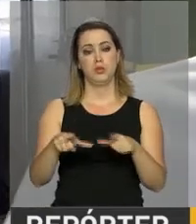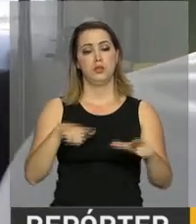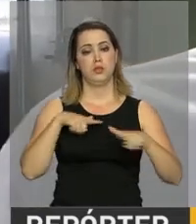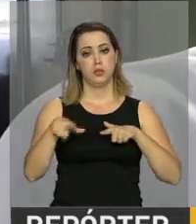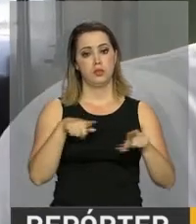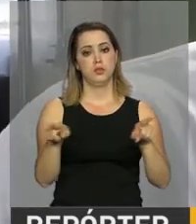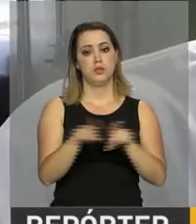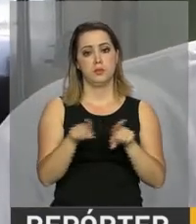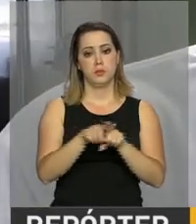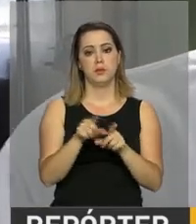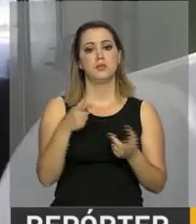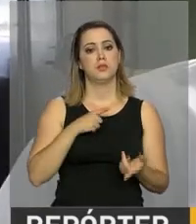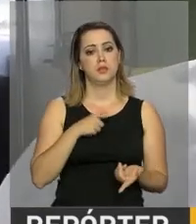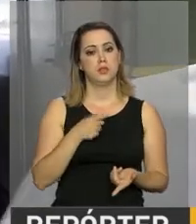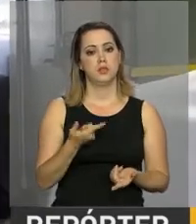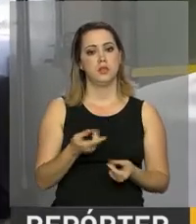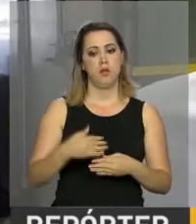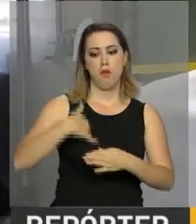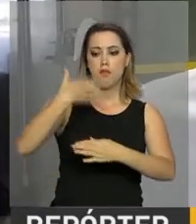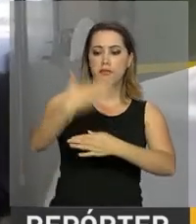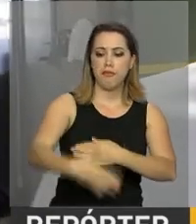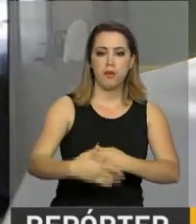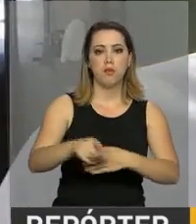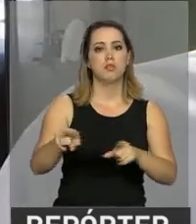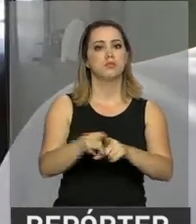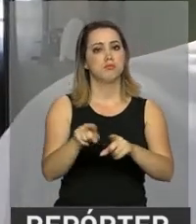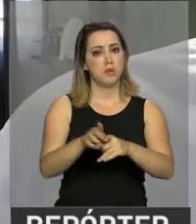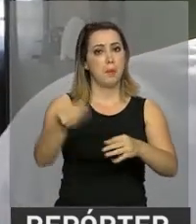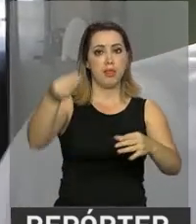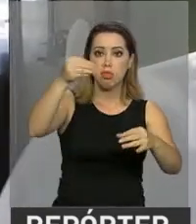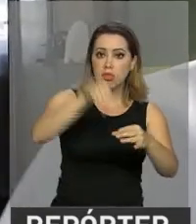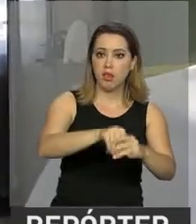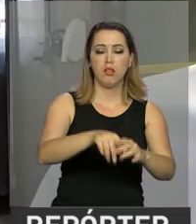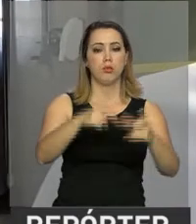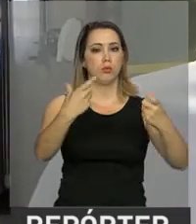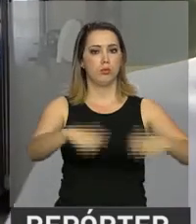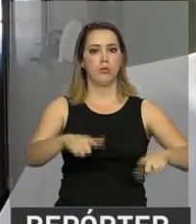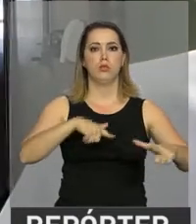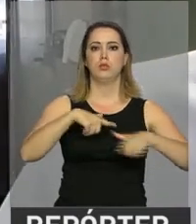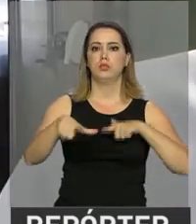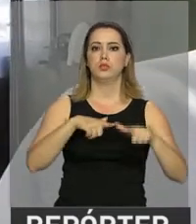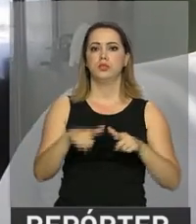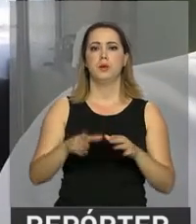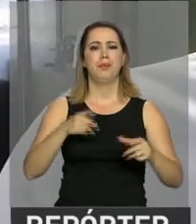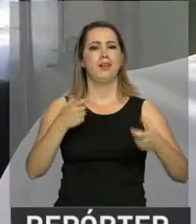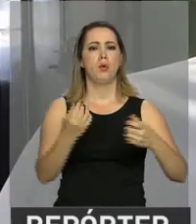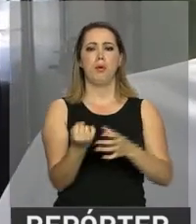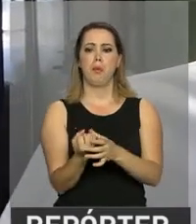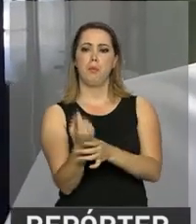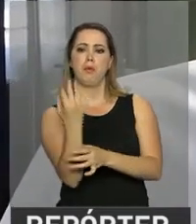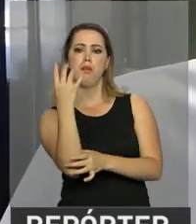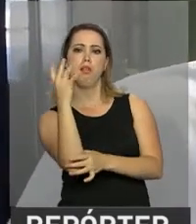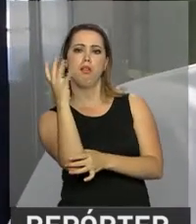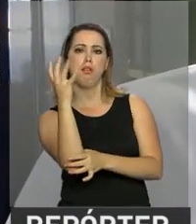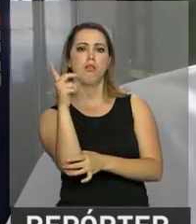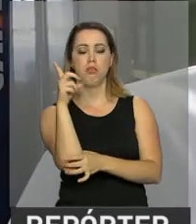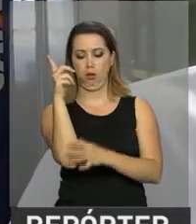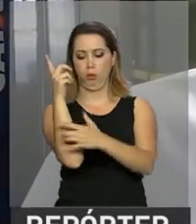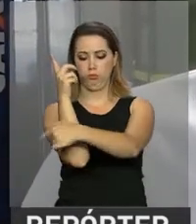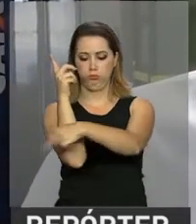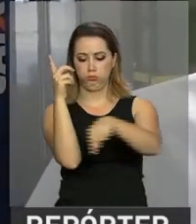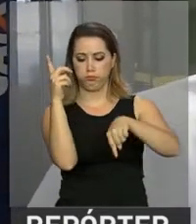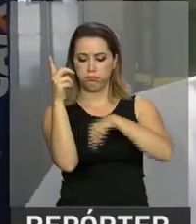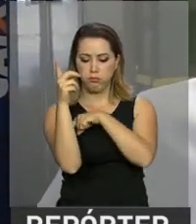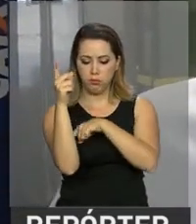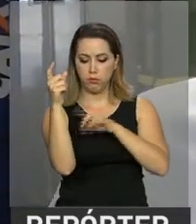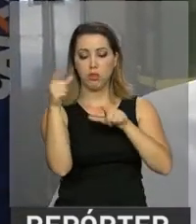que há criadouros do lado de fora das casas e internamente. Então qualquer vasinho de planta, qualquer local que acumule água pode virar um